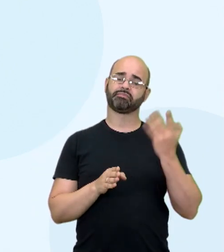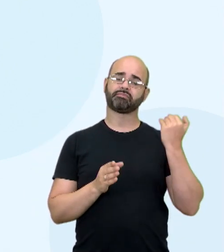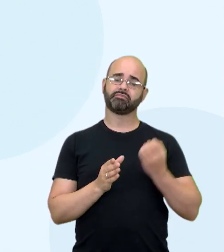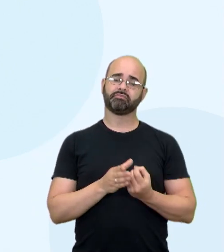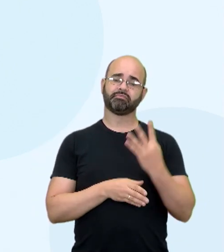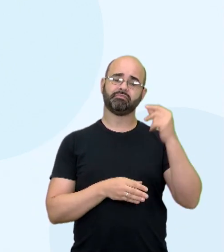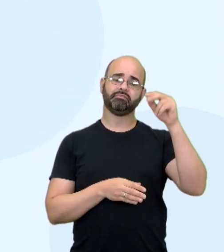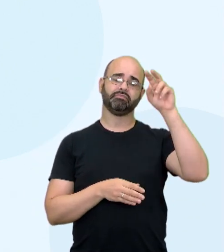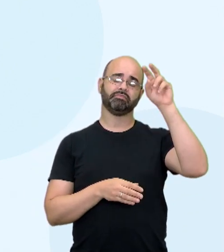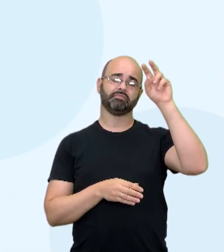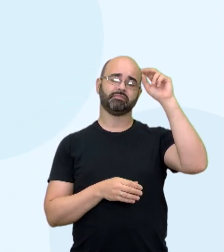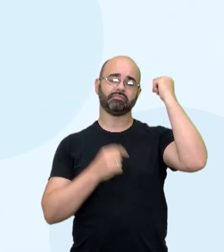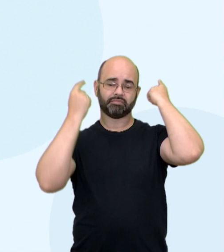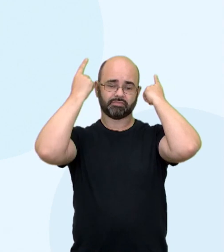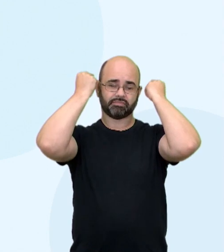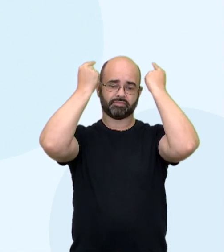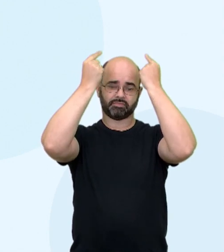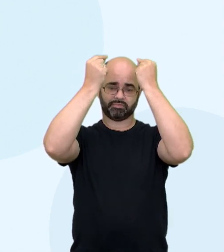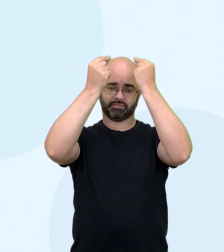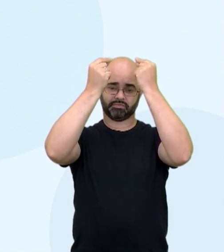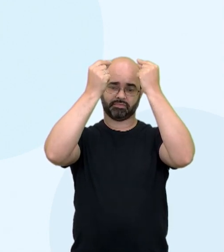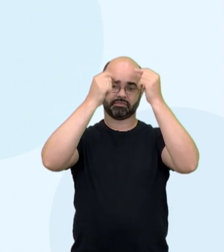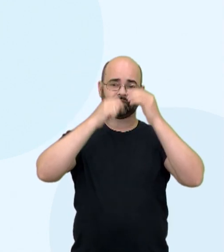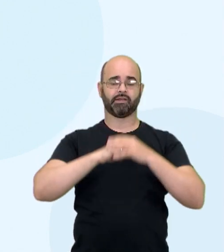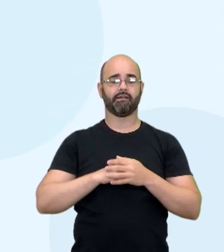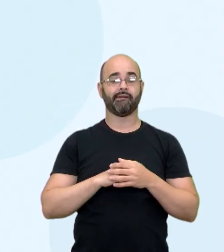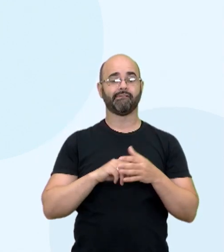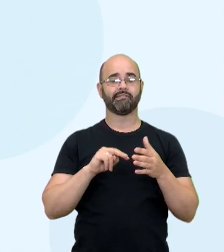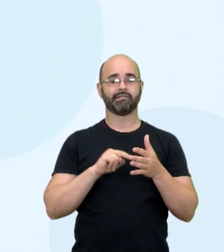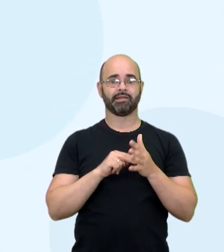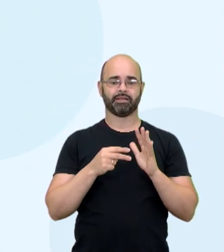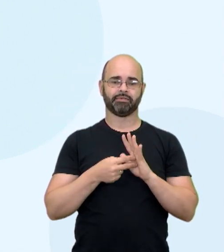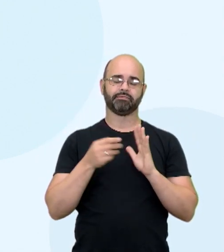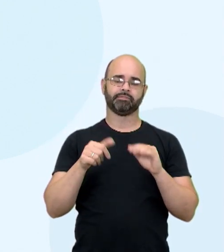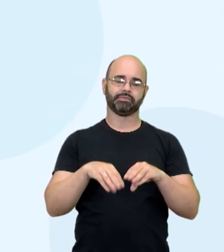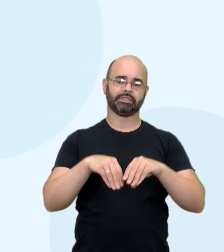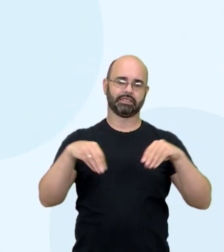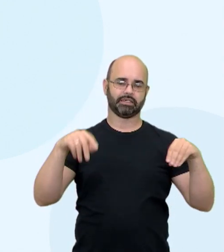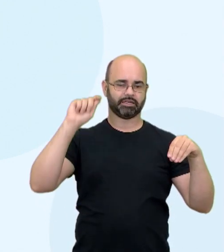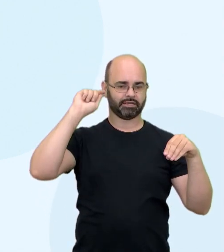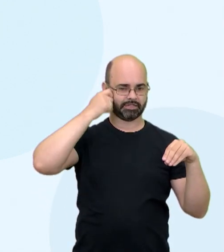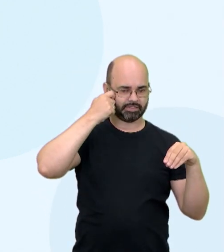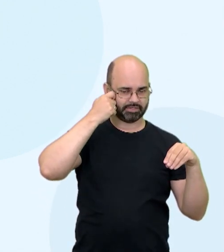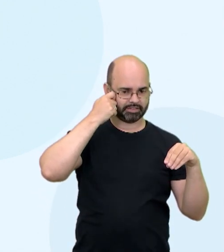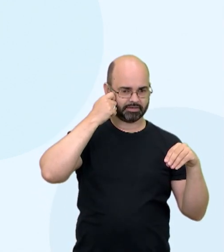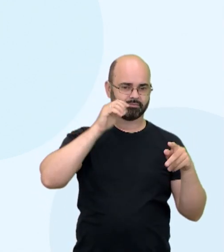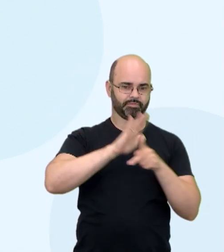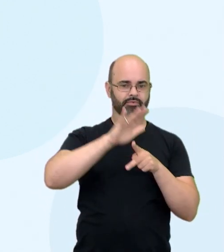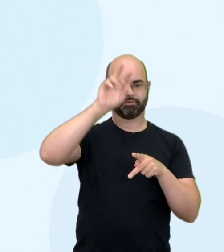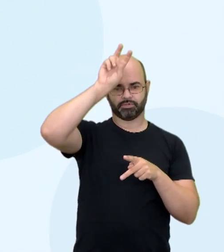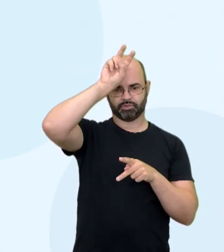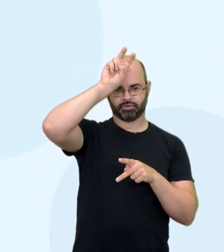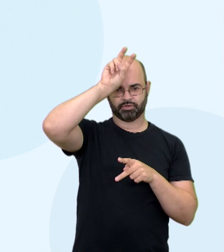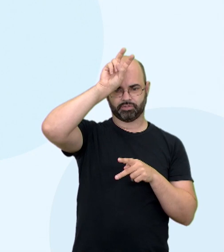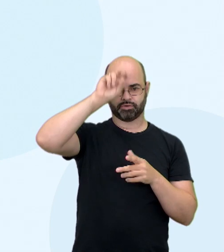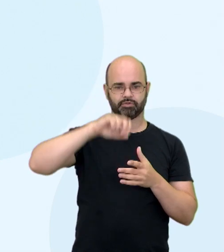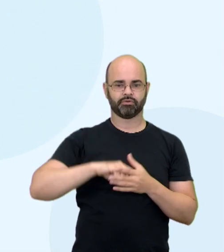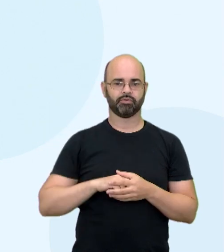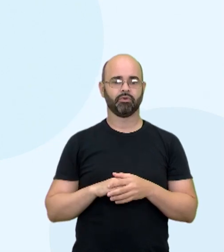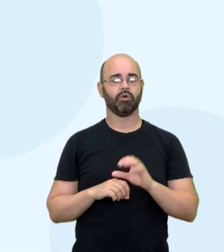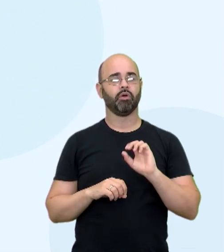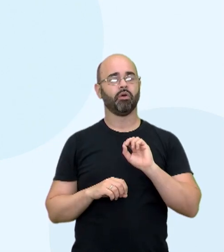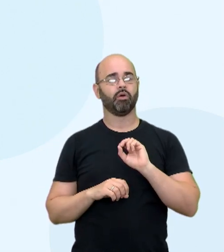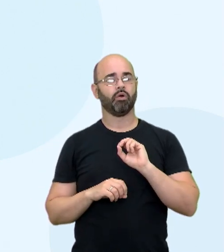raiz grega, que pode referir-se tanto a uma terra negra, a terra egípcia, como ao negro